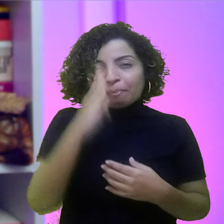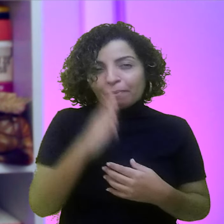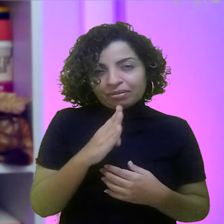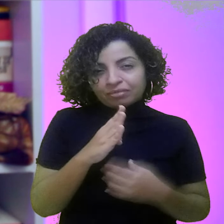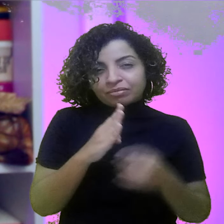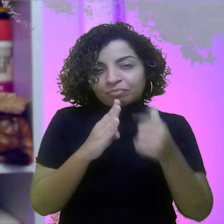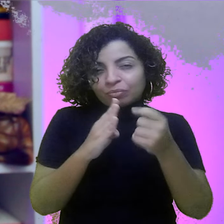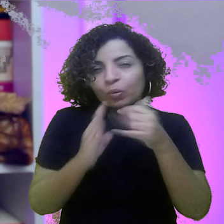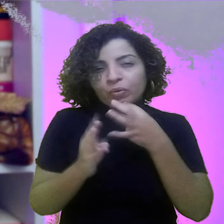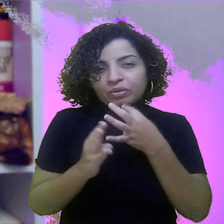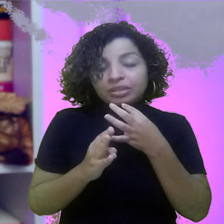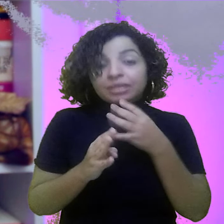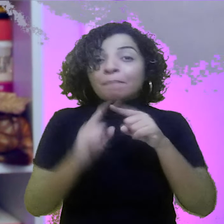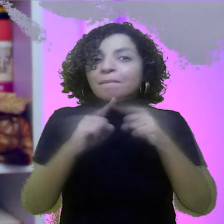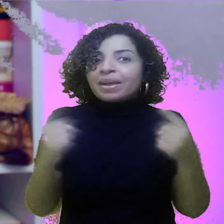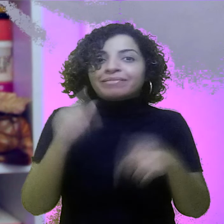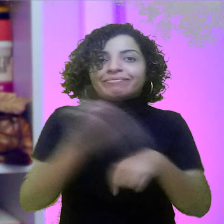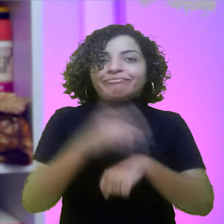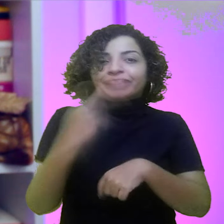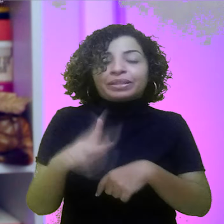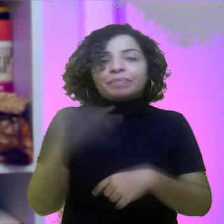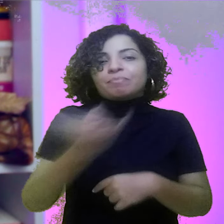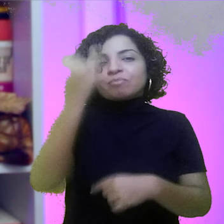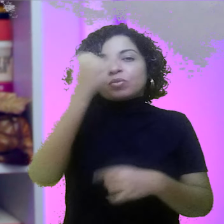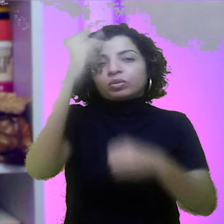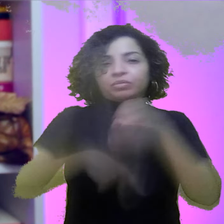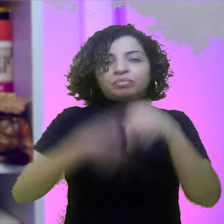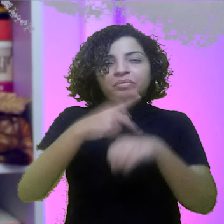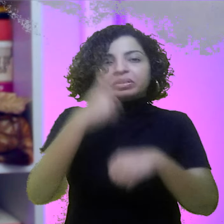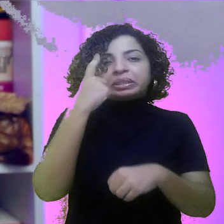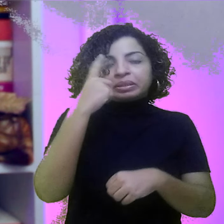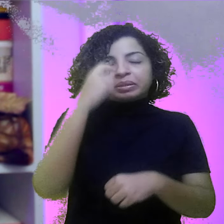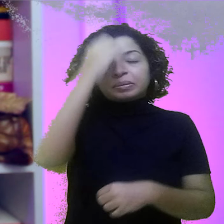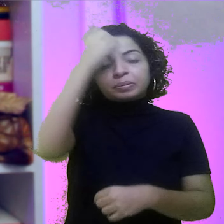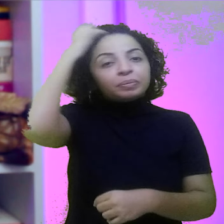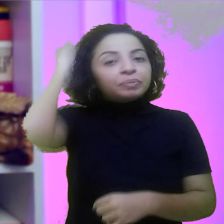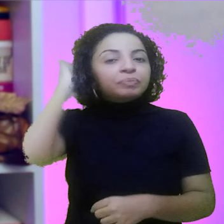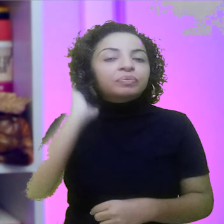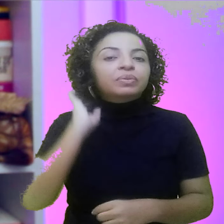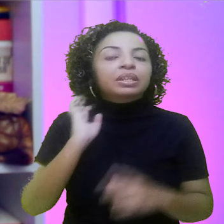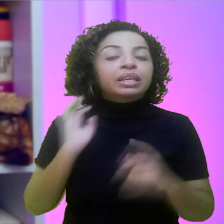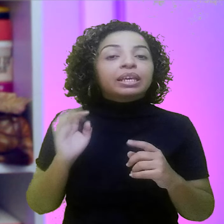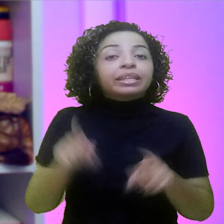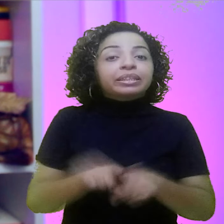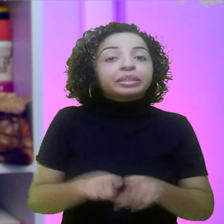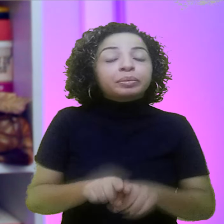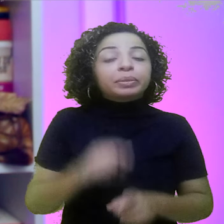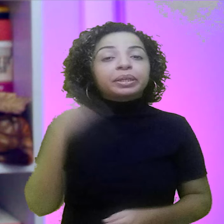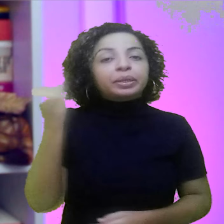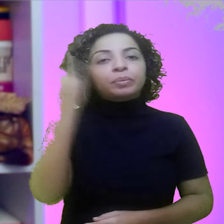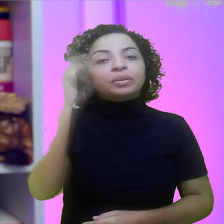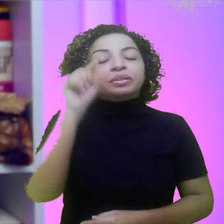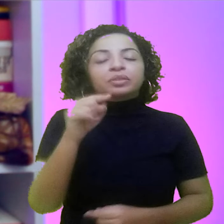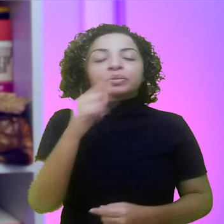mas de muita importância para a literatura espanhola, e especialmente esse romance, né, para a gente aqui da América Latina.